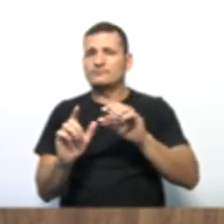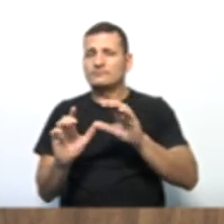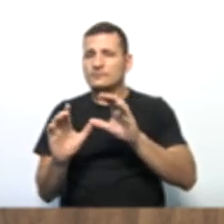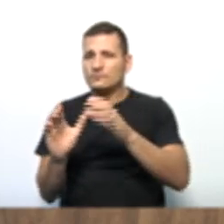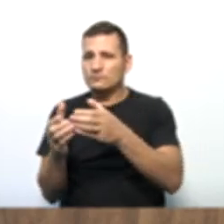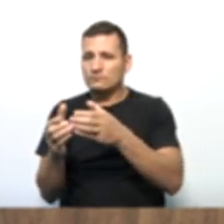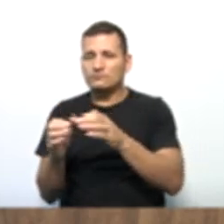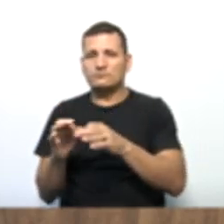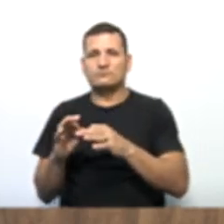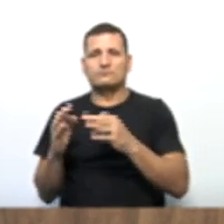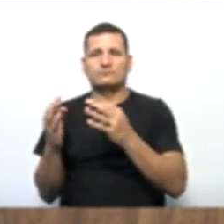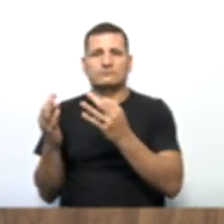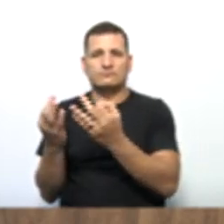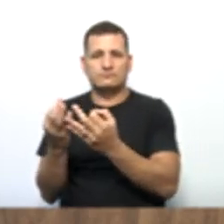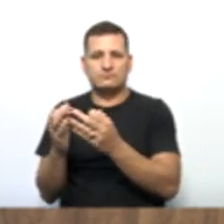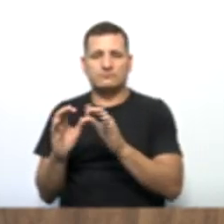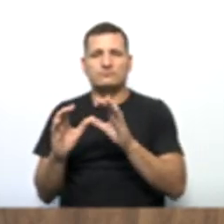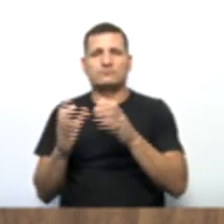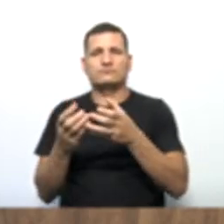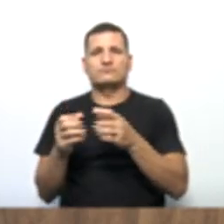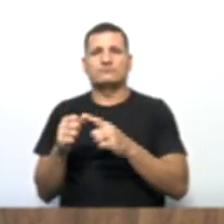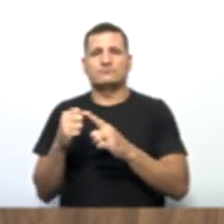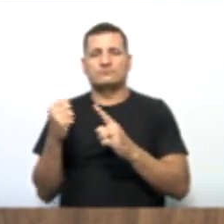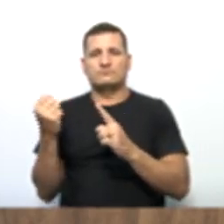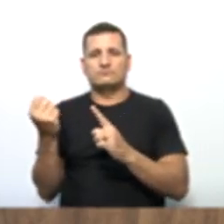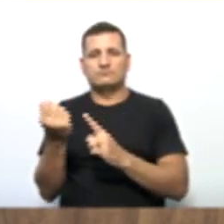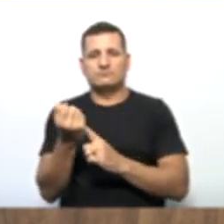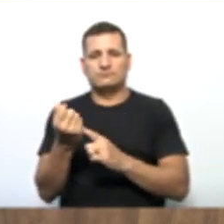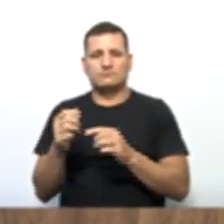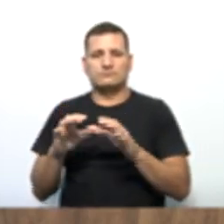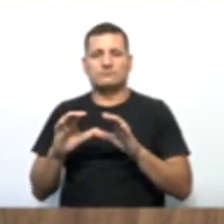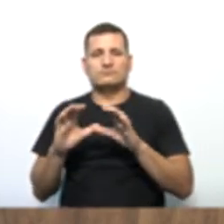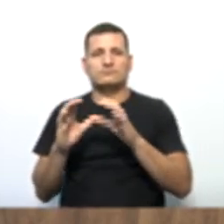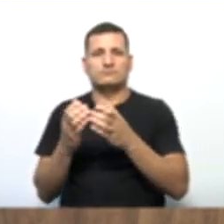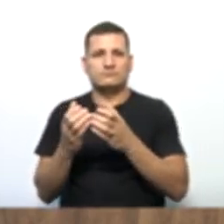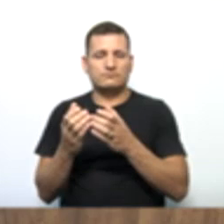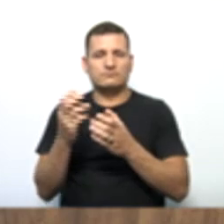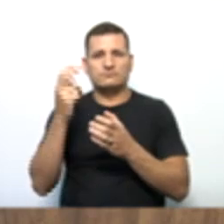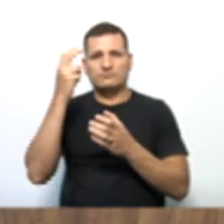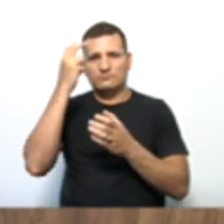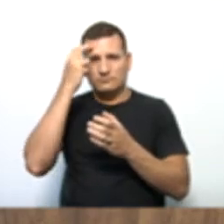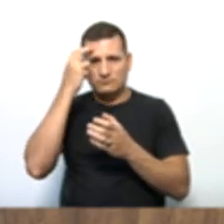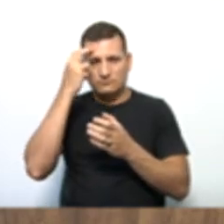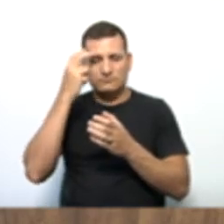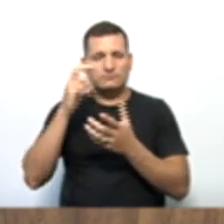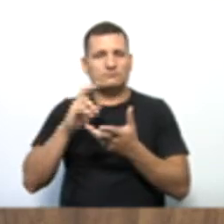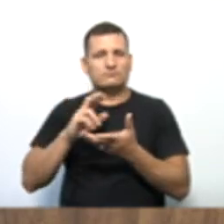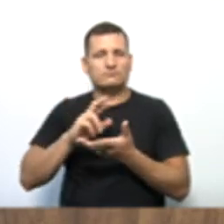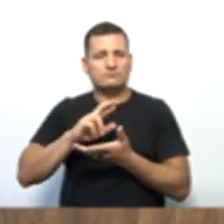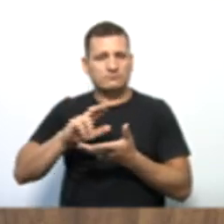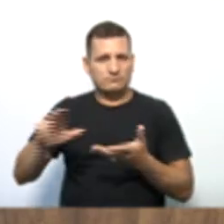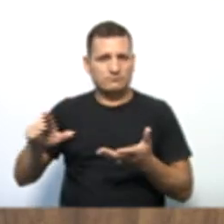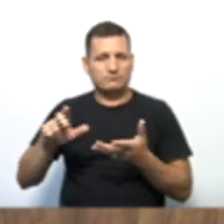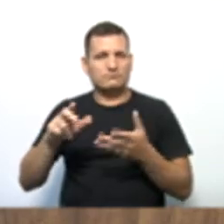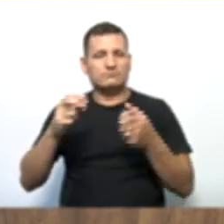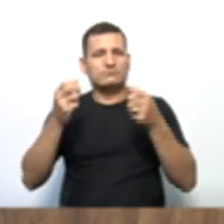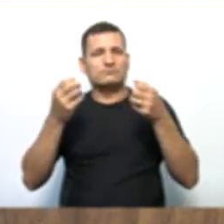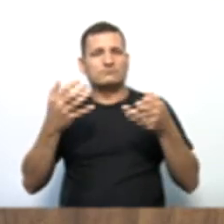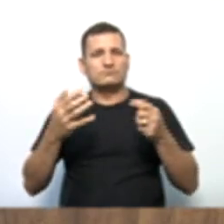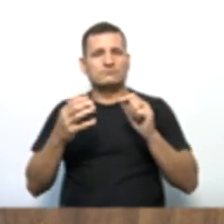grupo familiar, seja um grupo social, seja um grupo, então, cultural, né? Aspectos culturais, ou seja, nós estamos falando